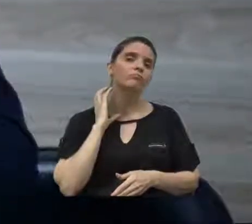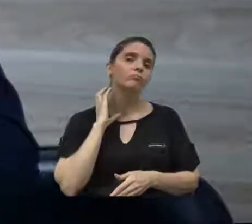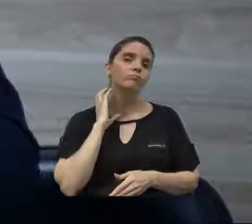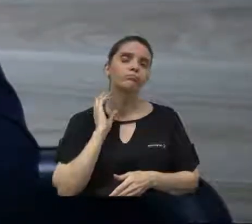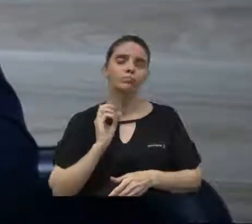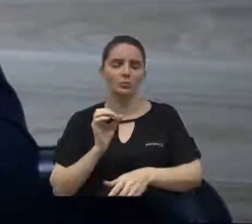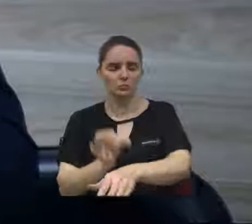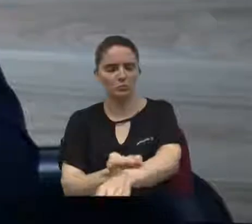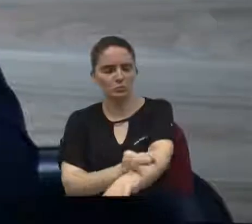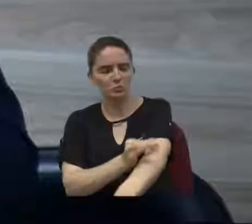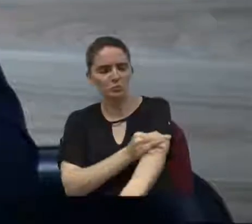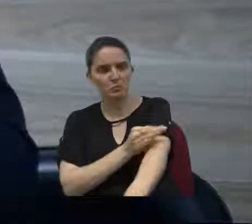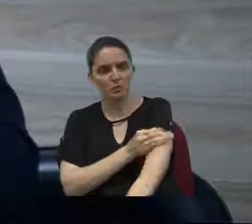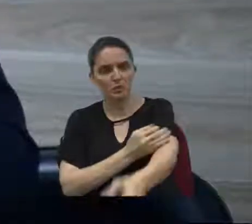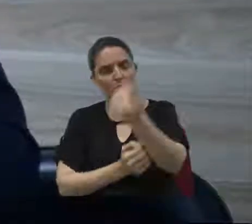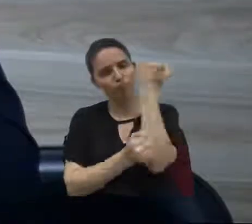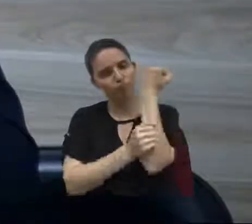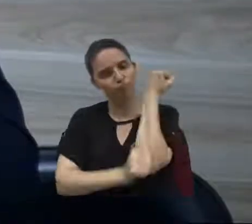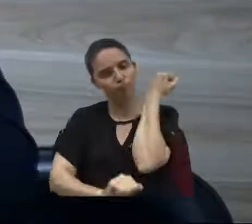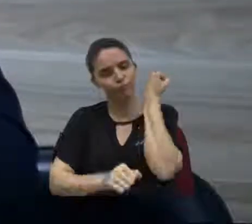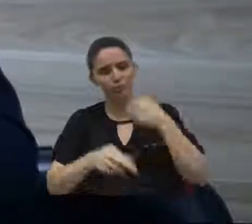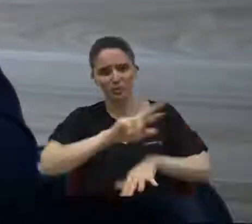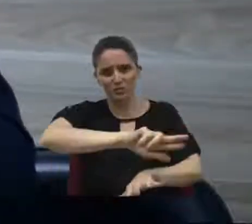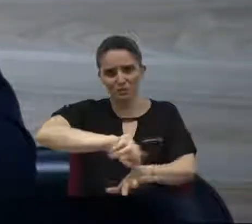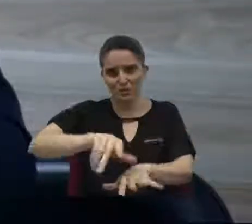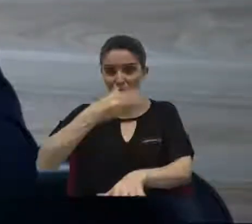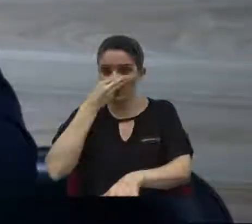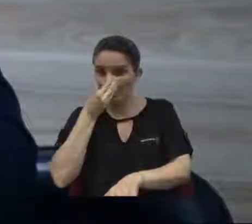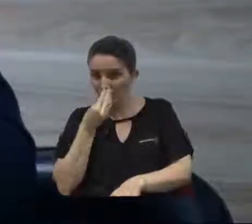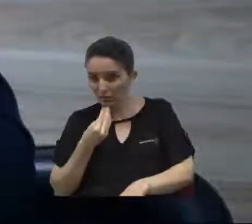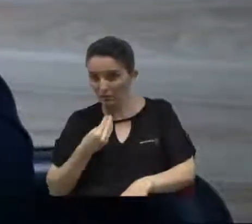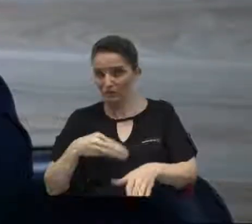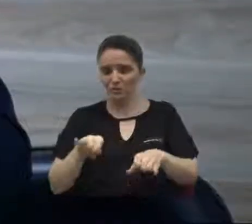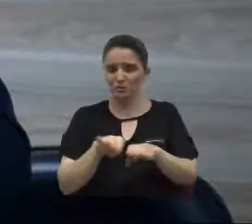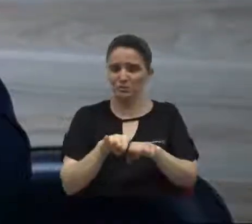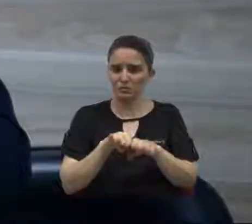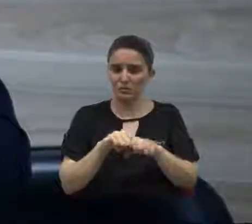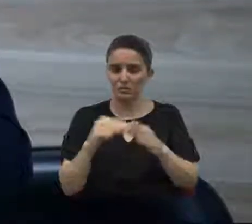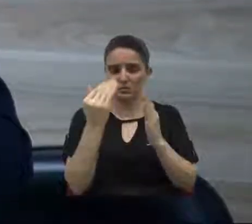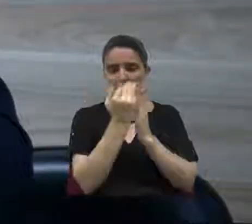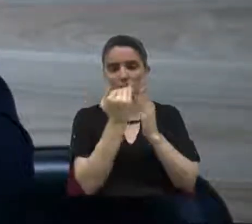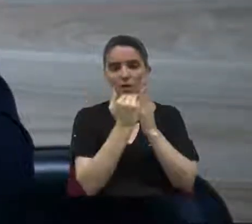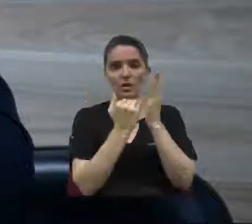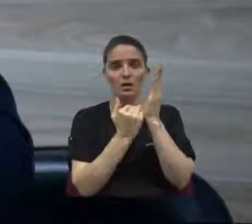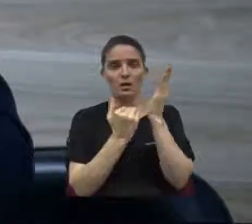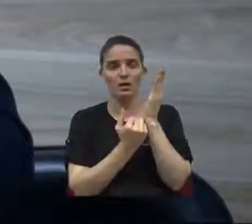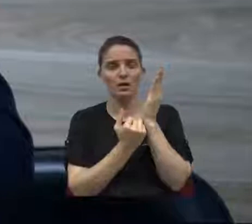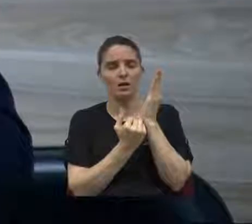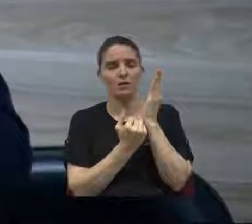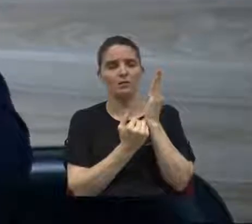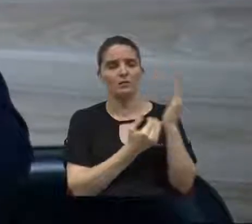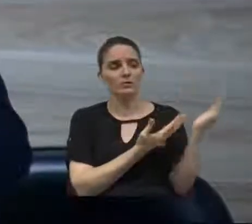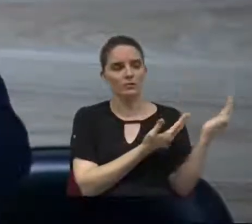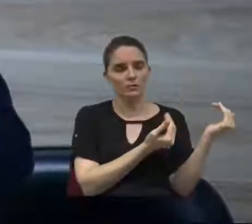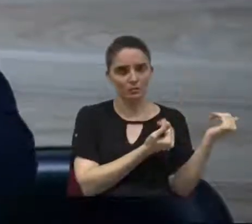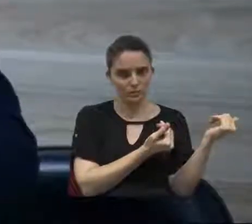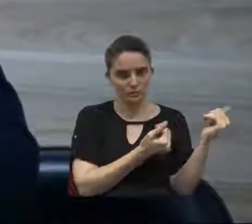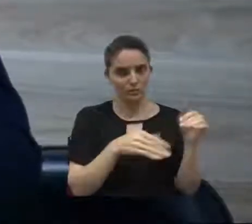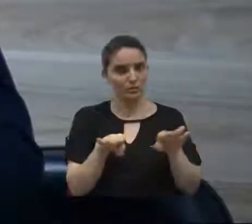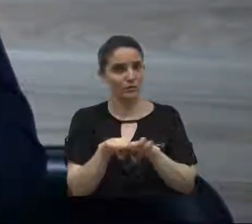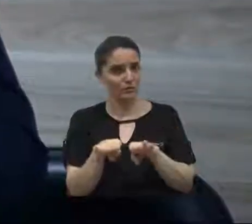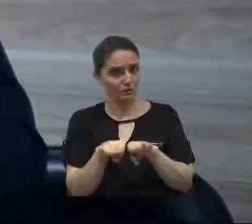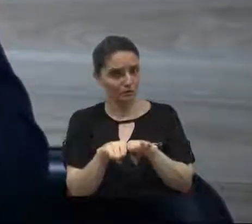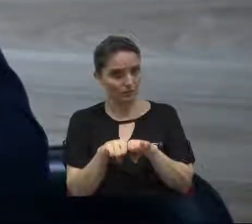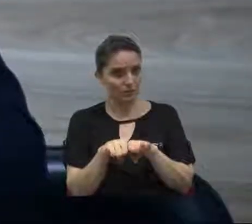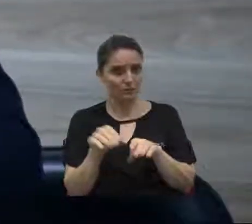varicela, diarreia por rotavírus, influenza. E no calendário dos adolescentes e adultos também tem as vacinas